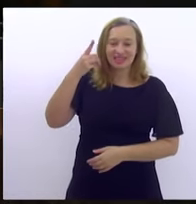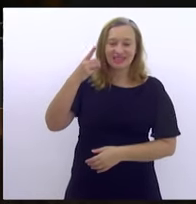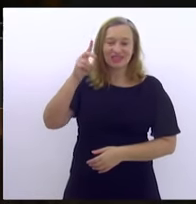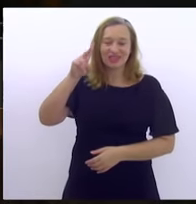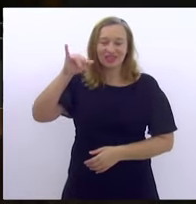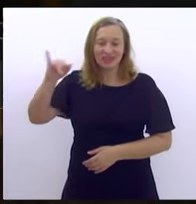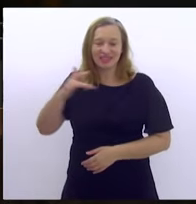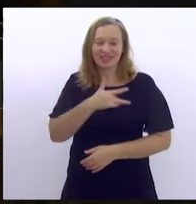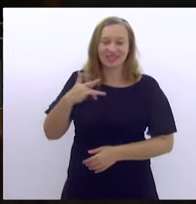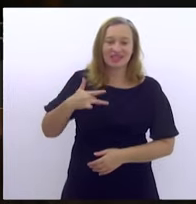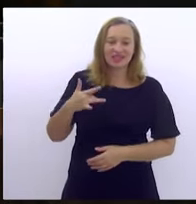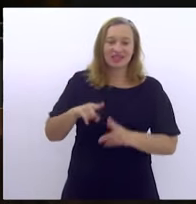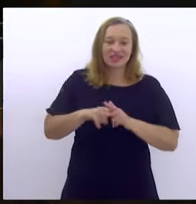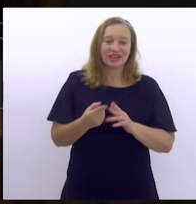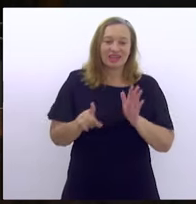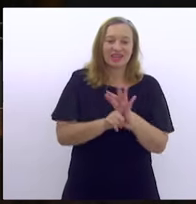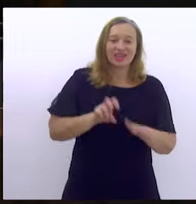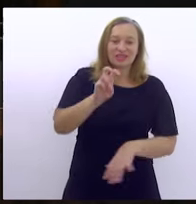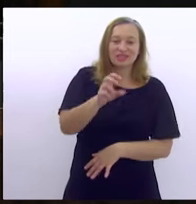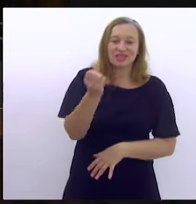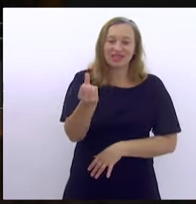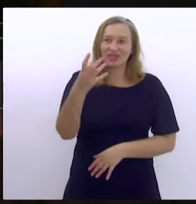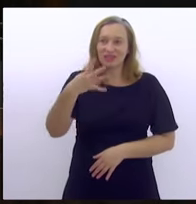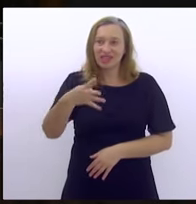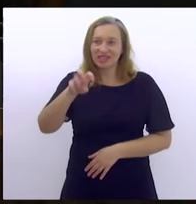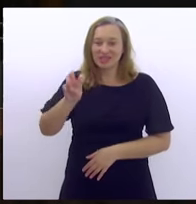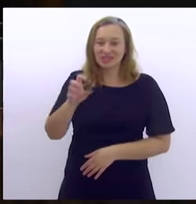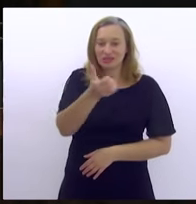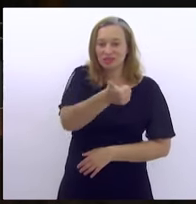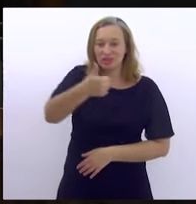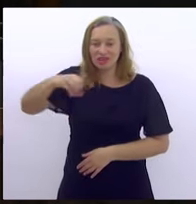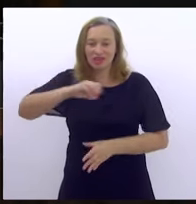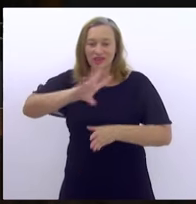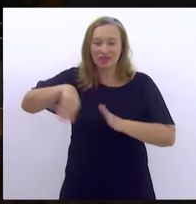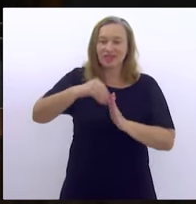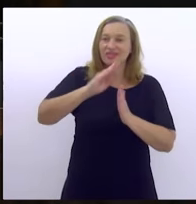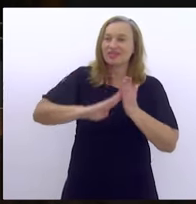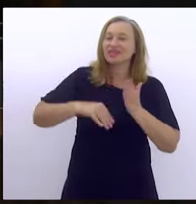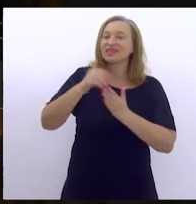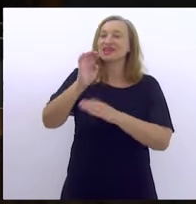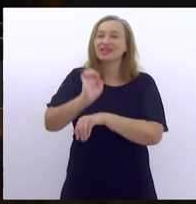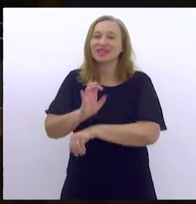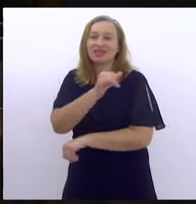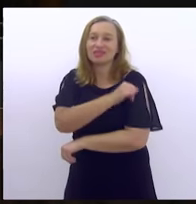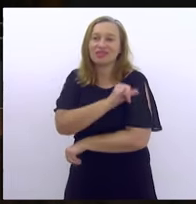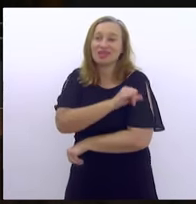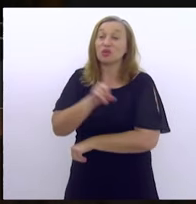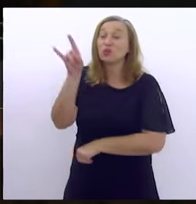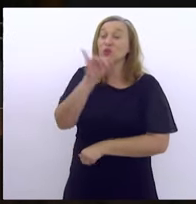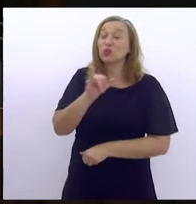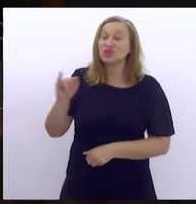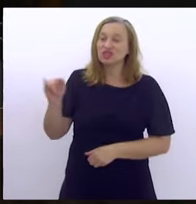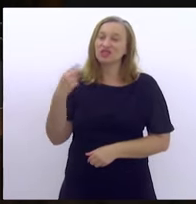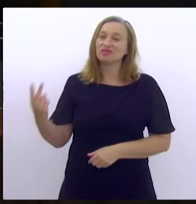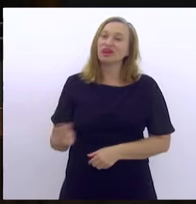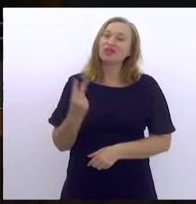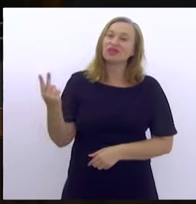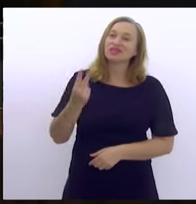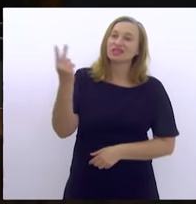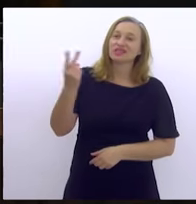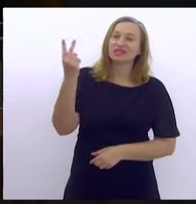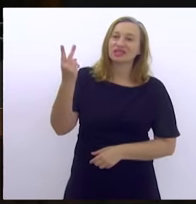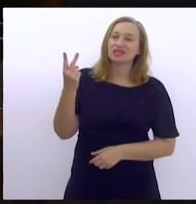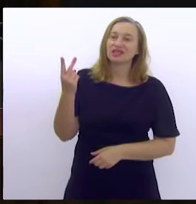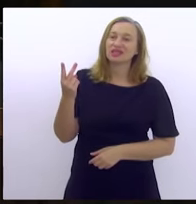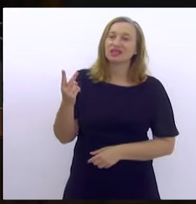lei 5.645 de 2010, para incluir no calendário oficial do Estado do Rio de Janeiro o dia de valorização